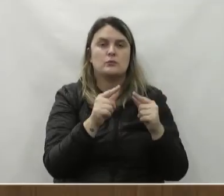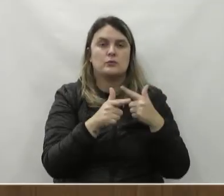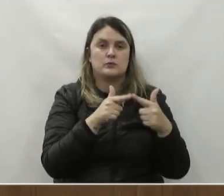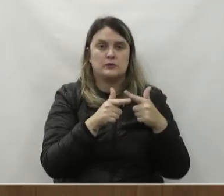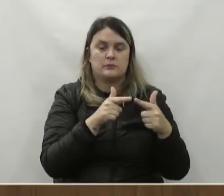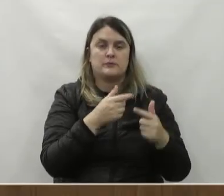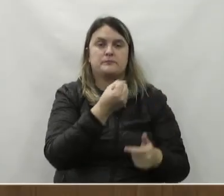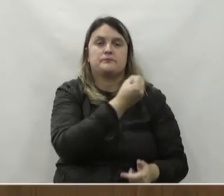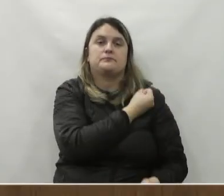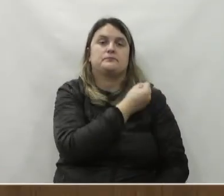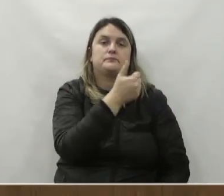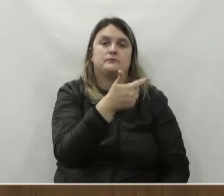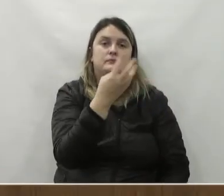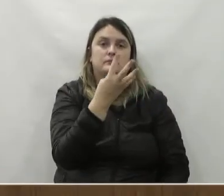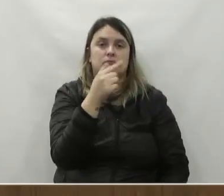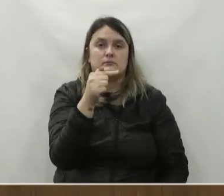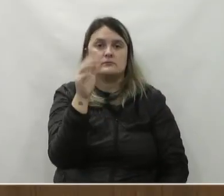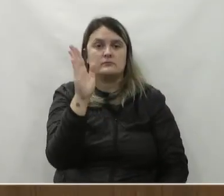Indicação